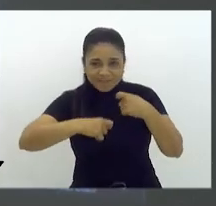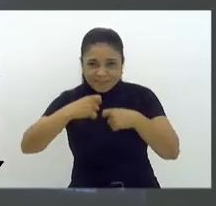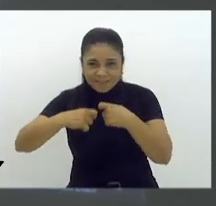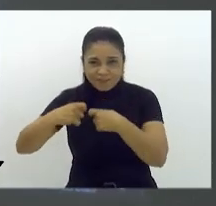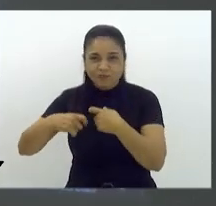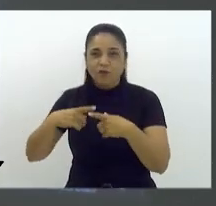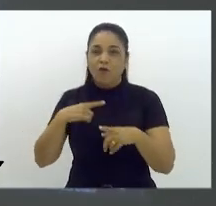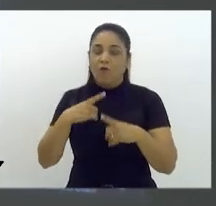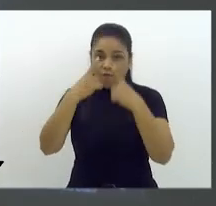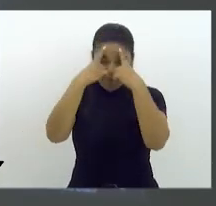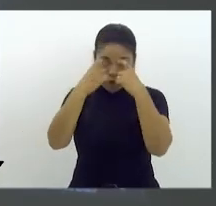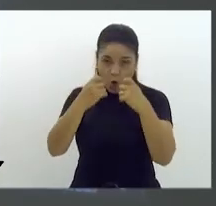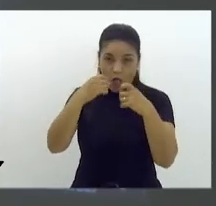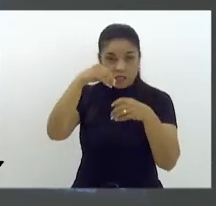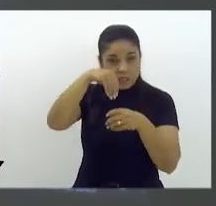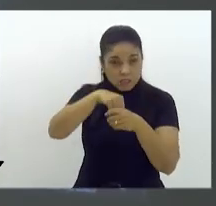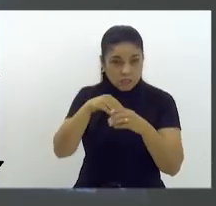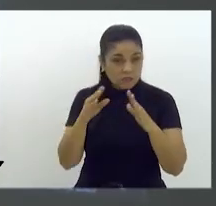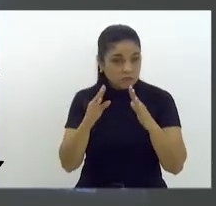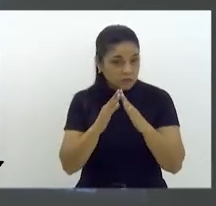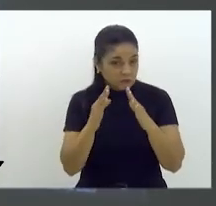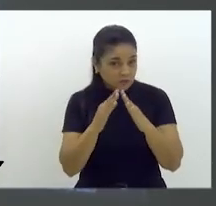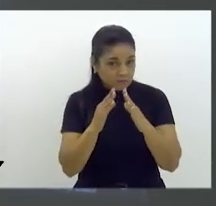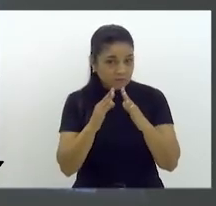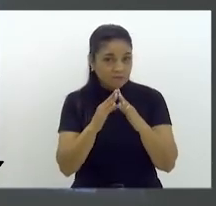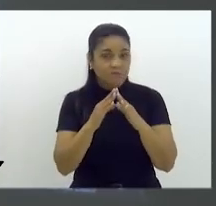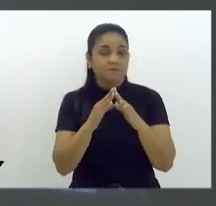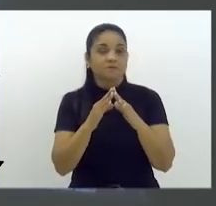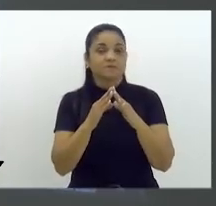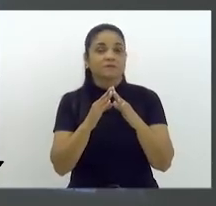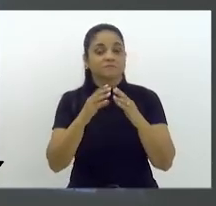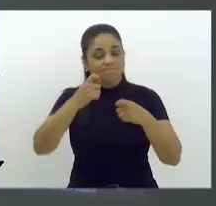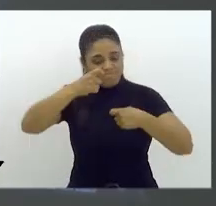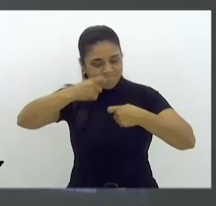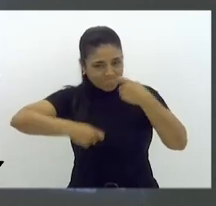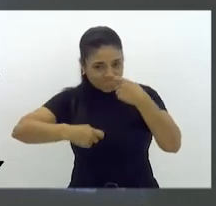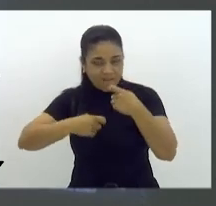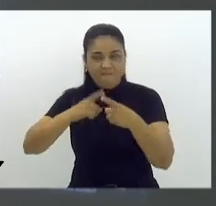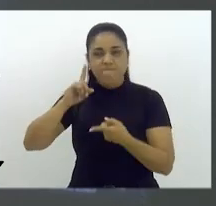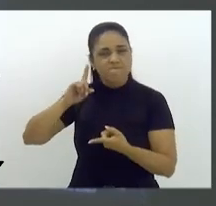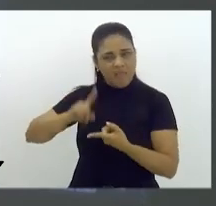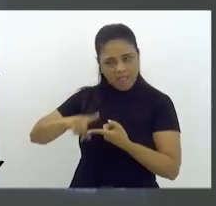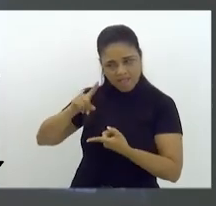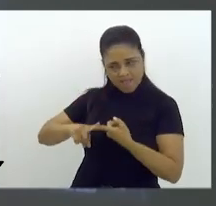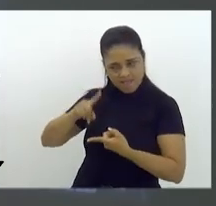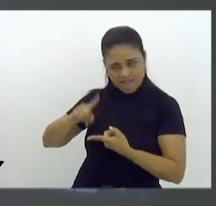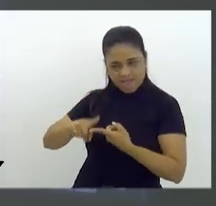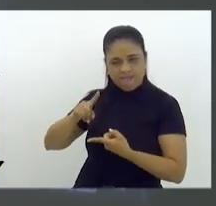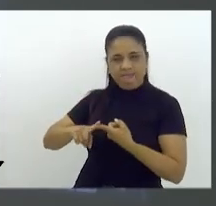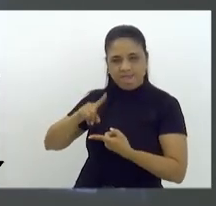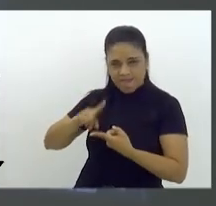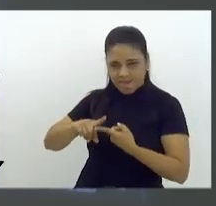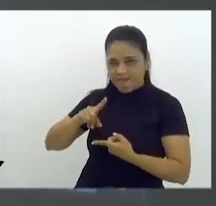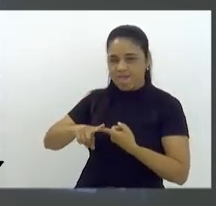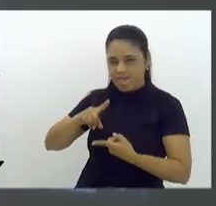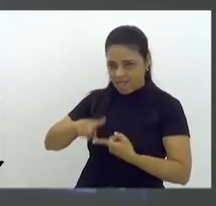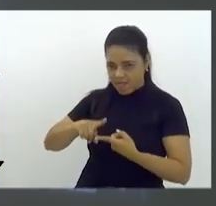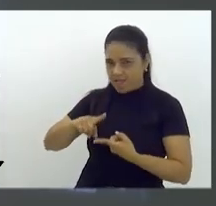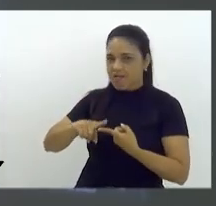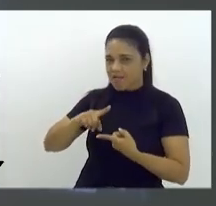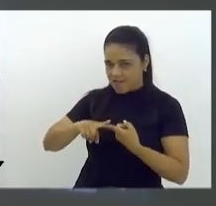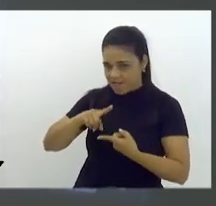doméstica familiar contra mulher normalmente é pornografia de vingança nós chamamos de pornografia de vingança